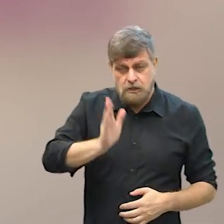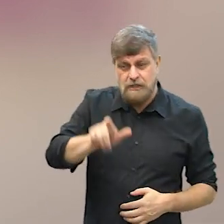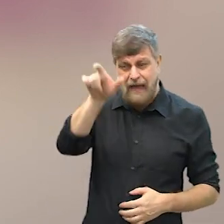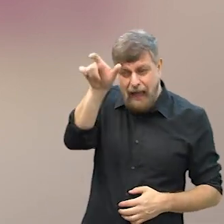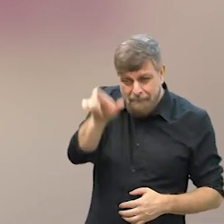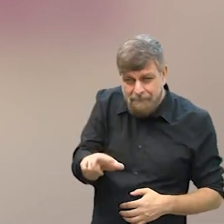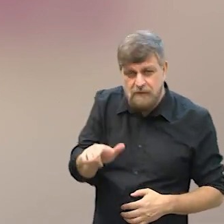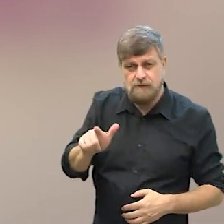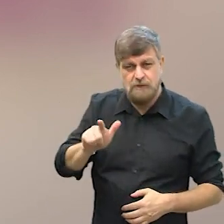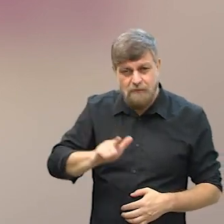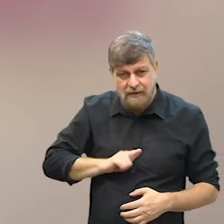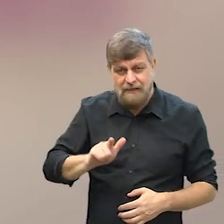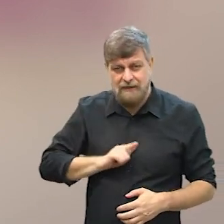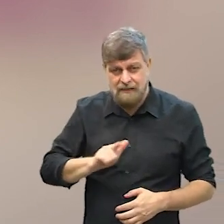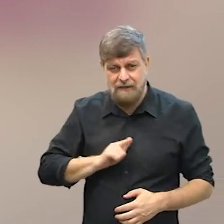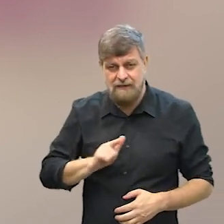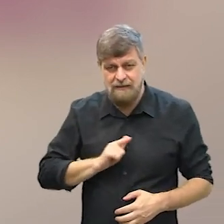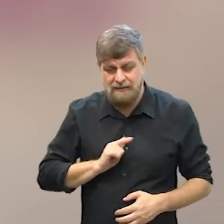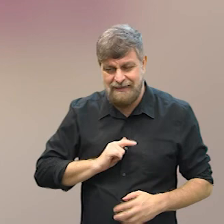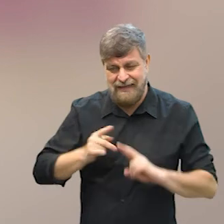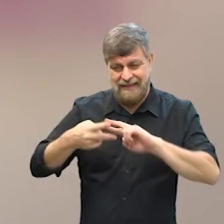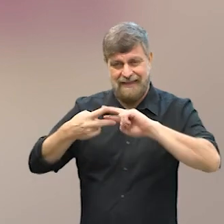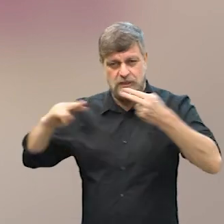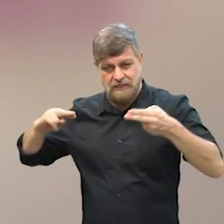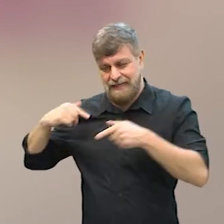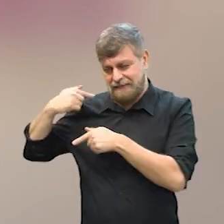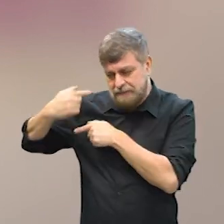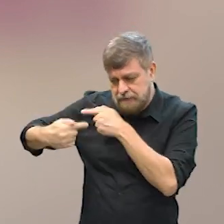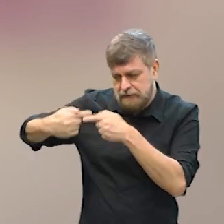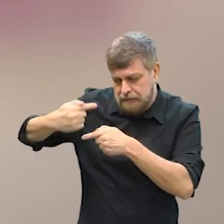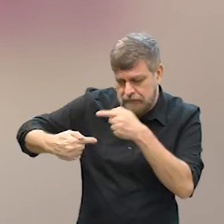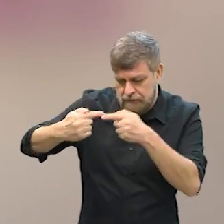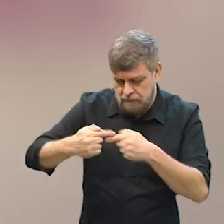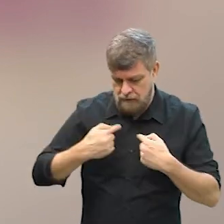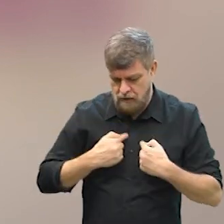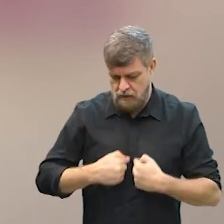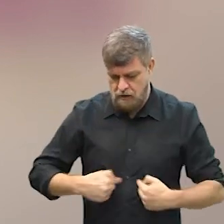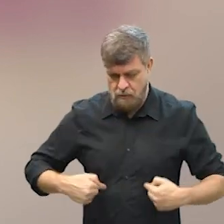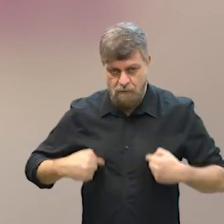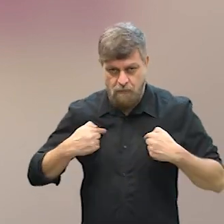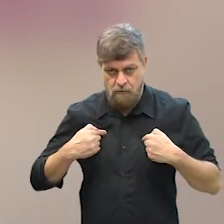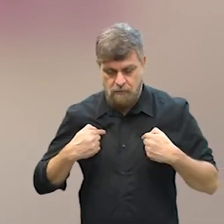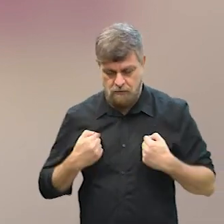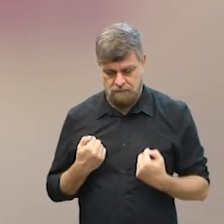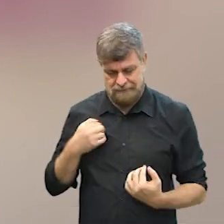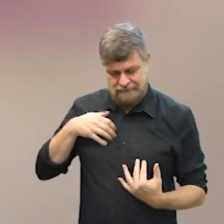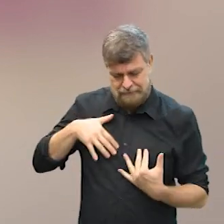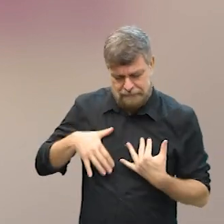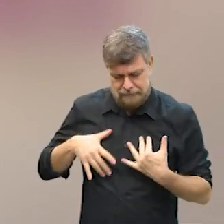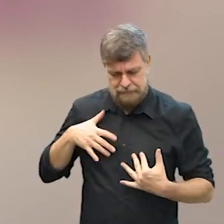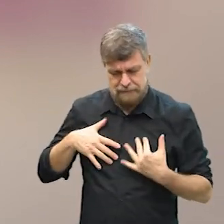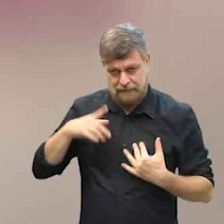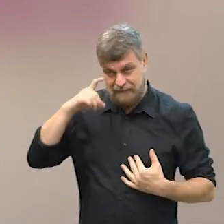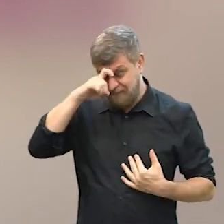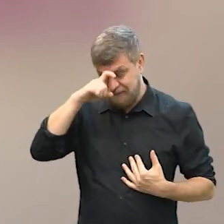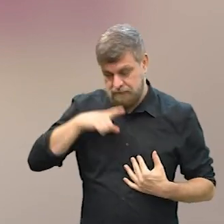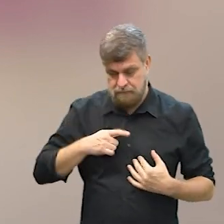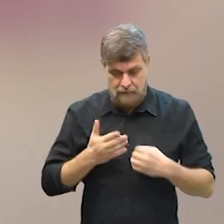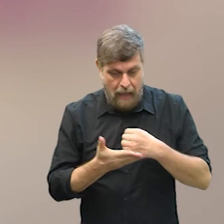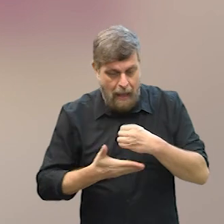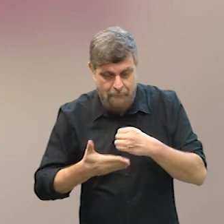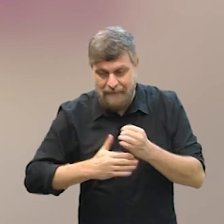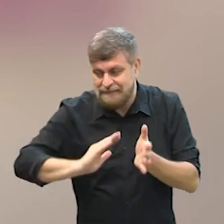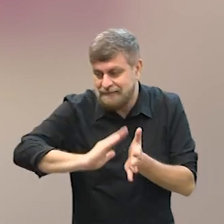já tem traz a carga genética levando a hipertensão pulmonar, ou seja, nós não temos uma